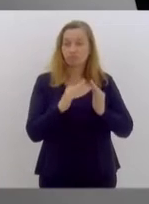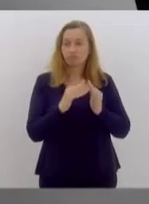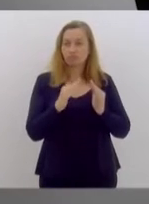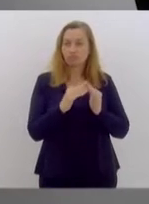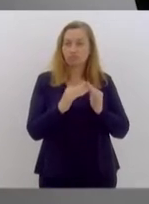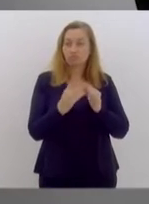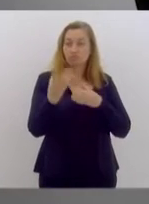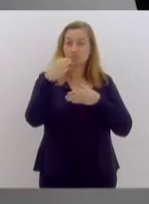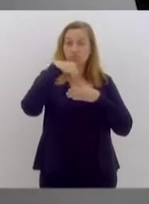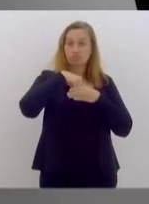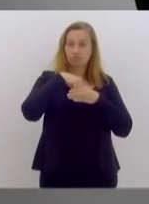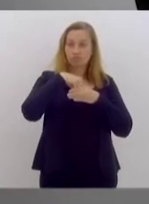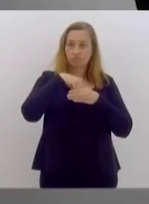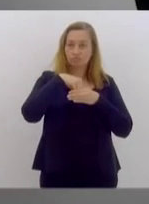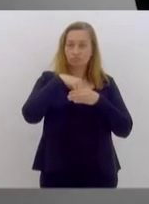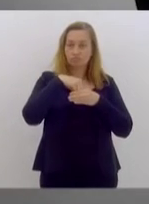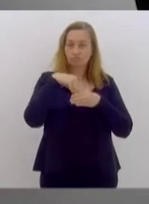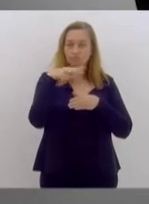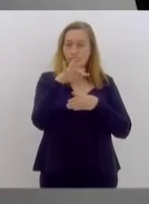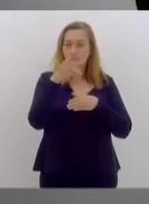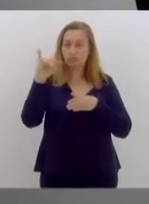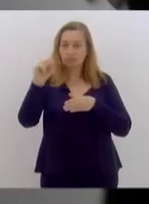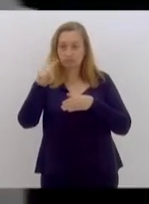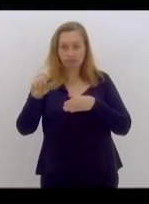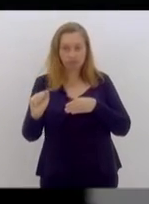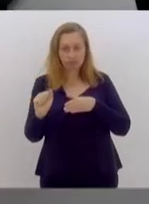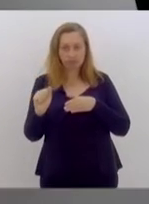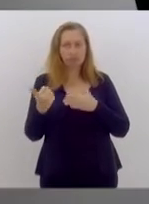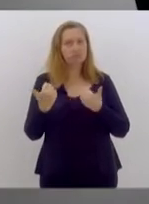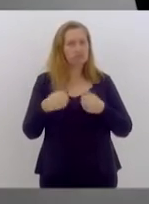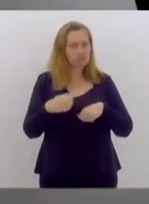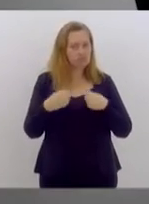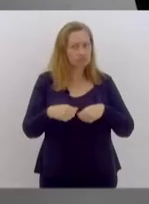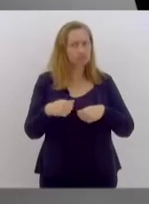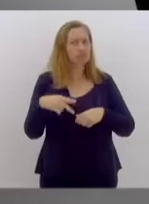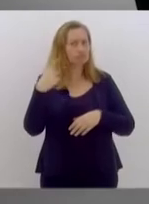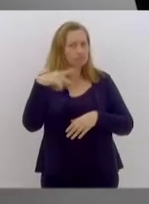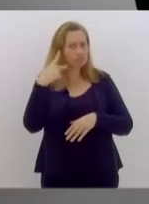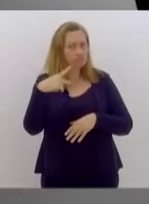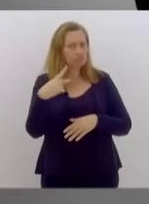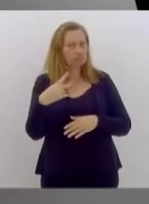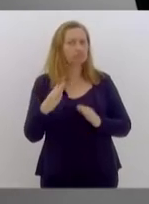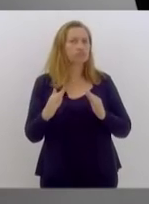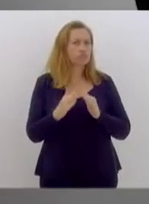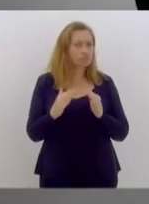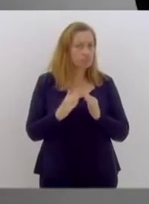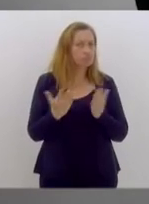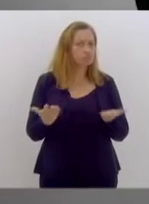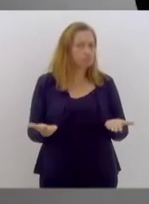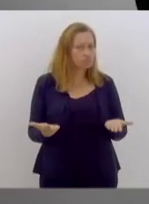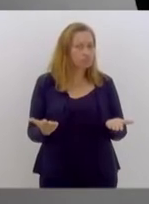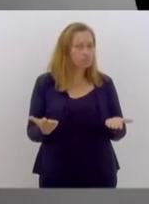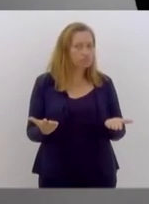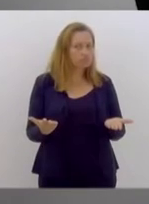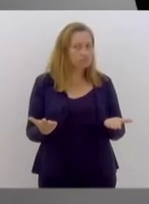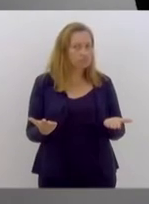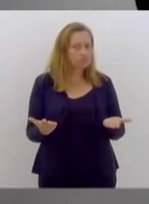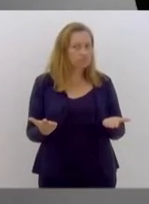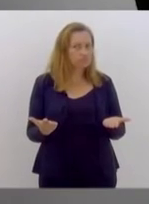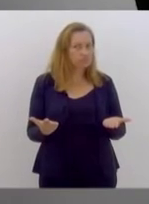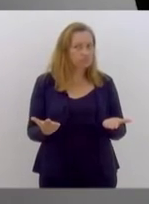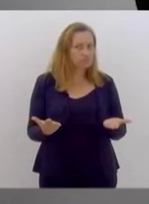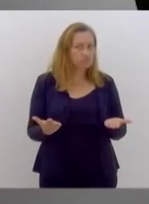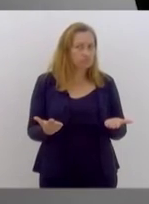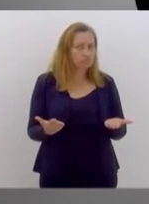dentro da faixa de domínio precisa ter uma política Habitacional né pelo menos para essa